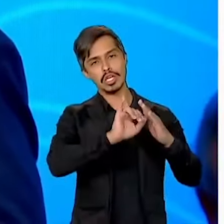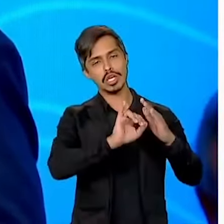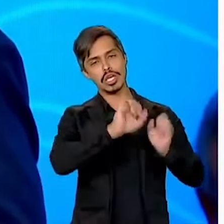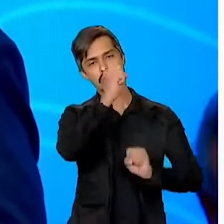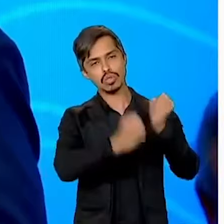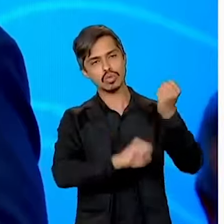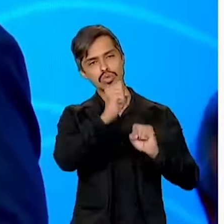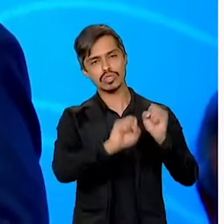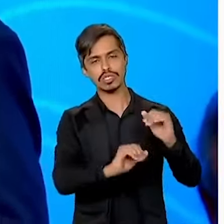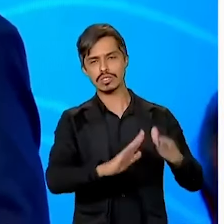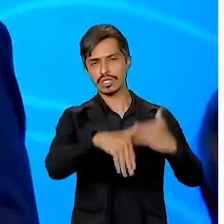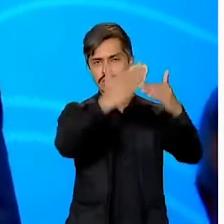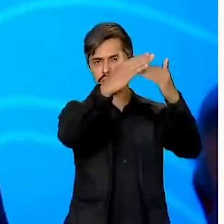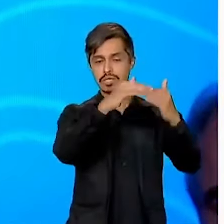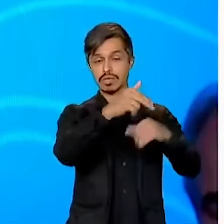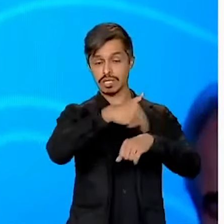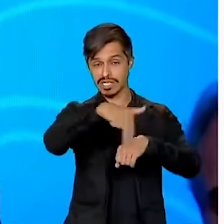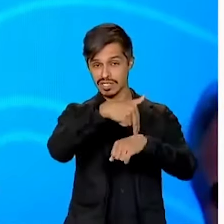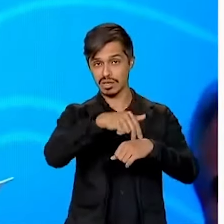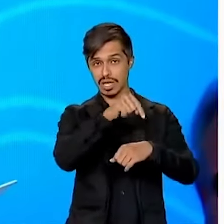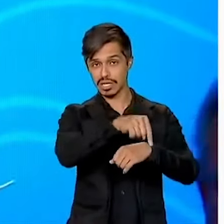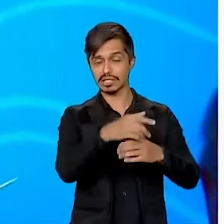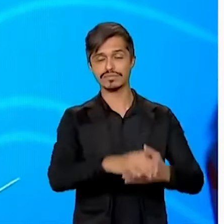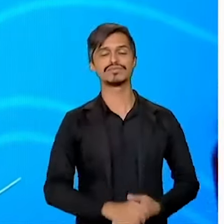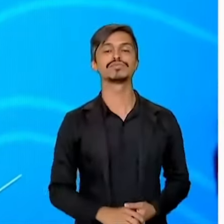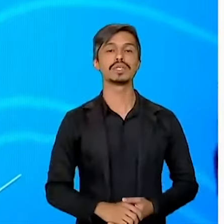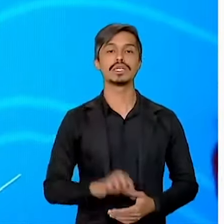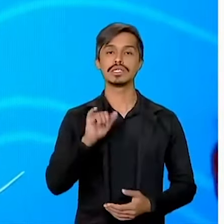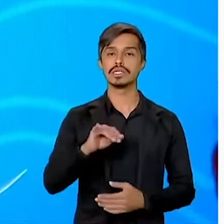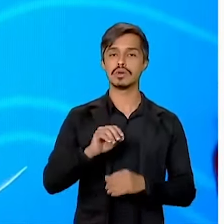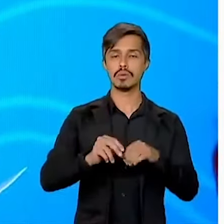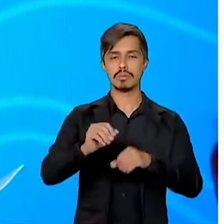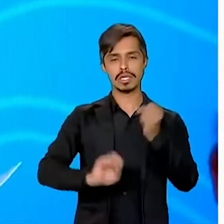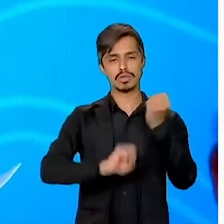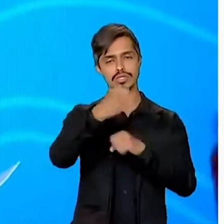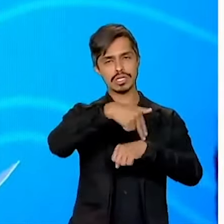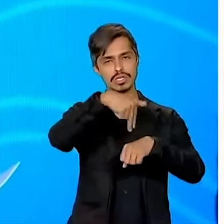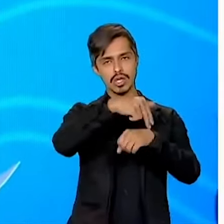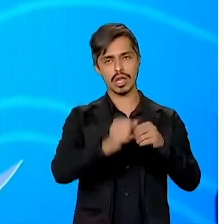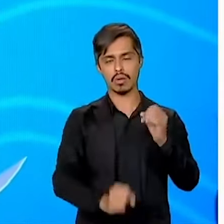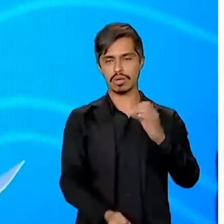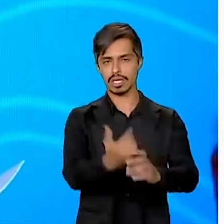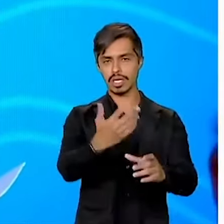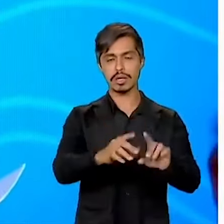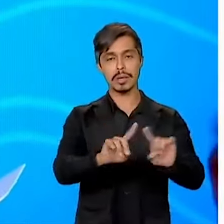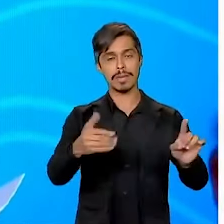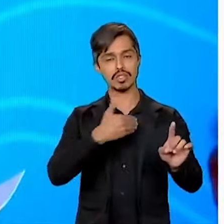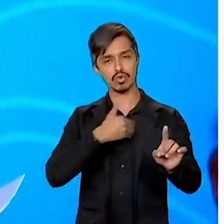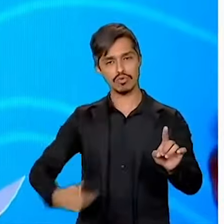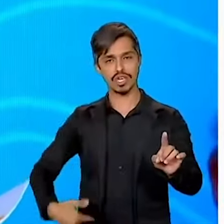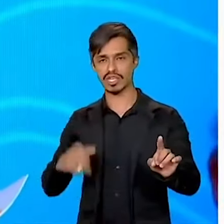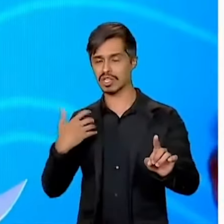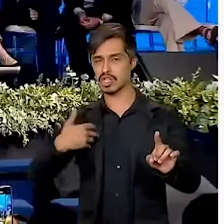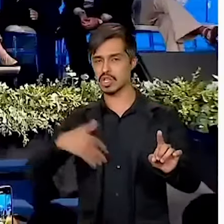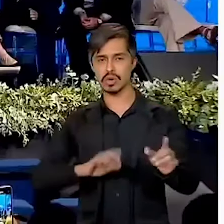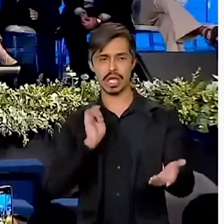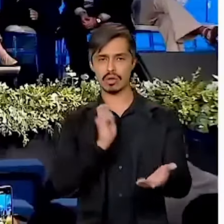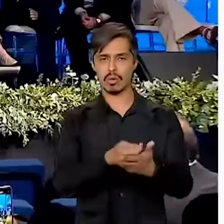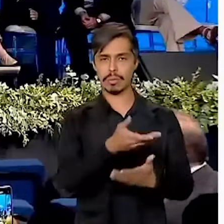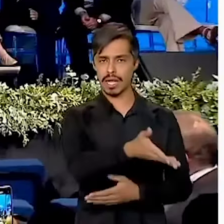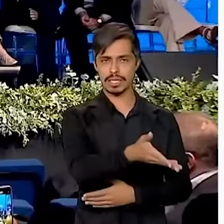nacional. Ou seja, se uma indústria nacional produz e o Estado não quer comprar da